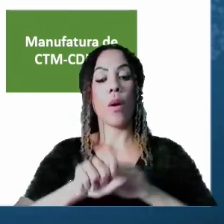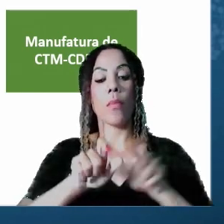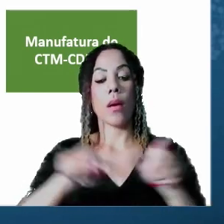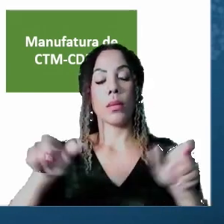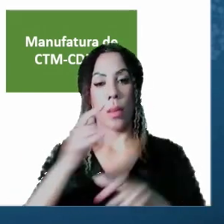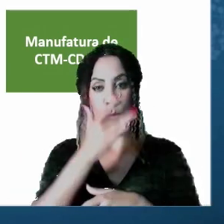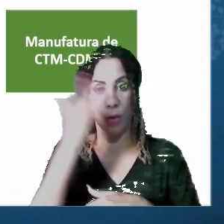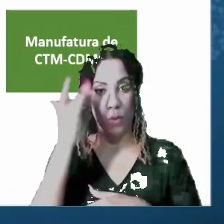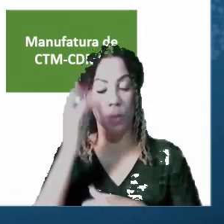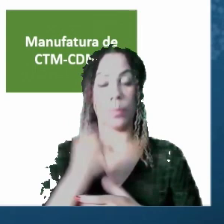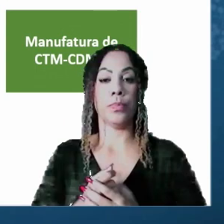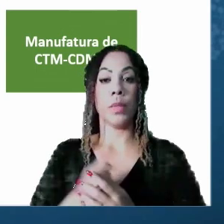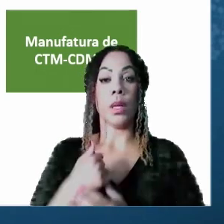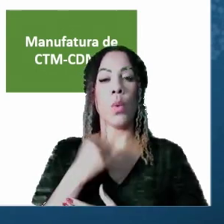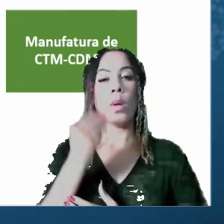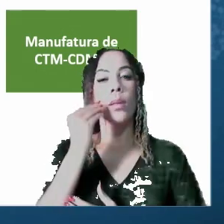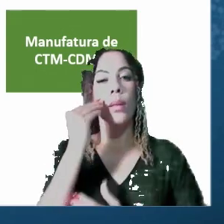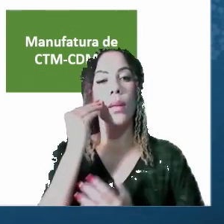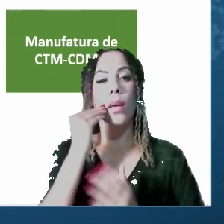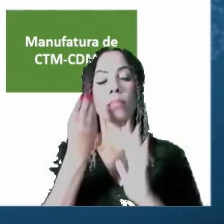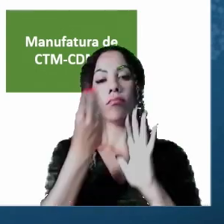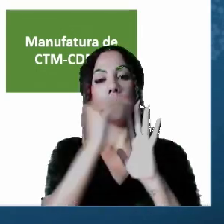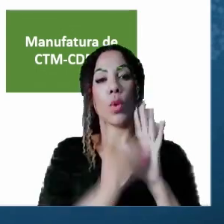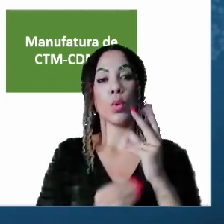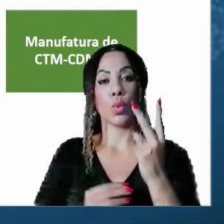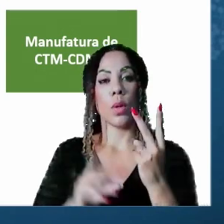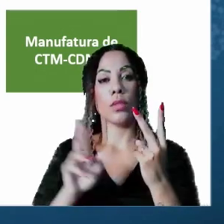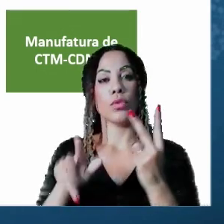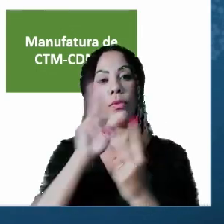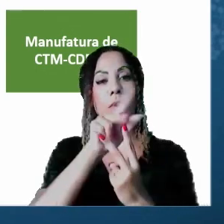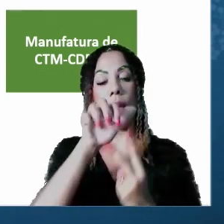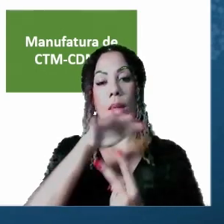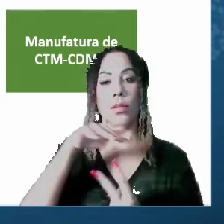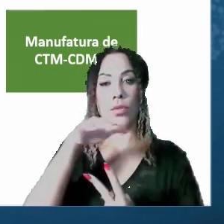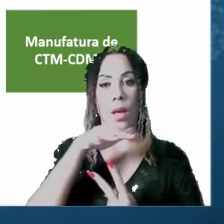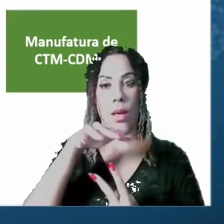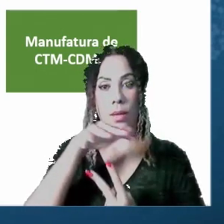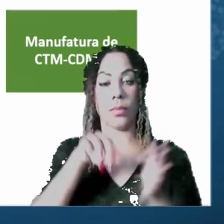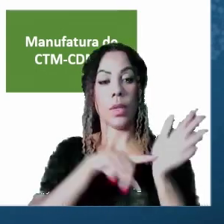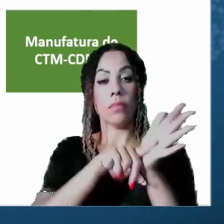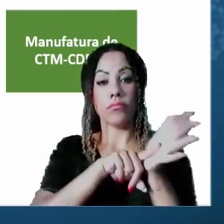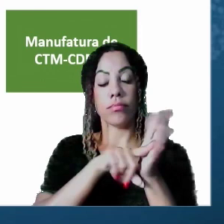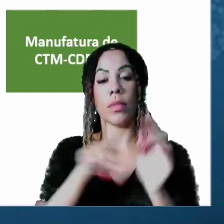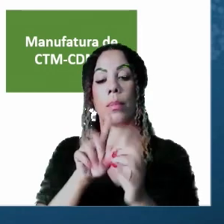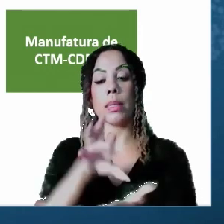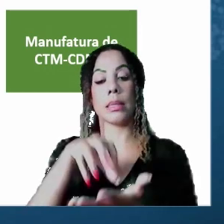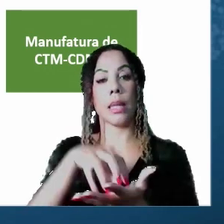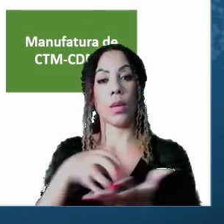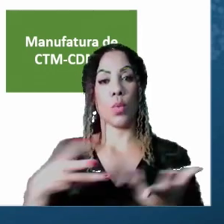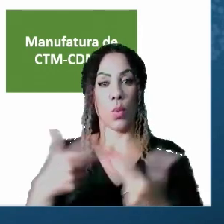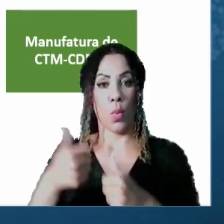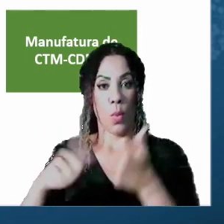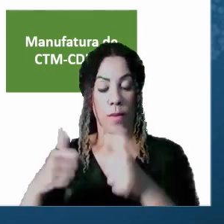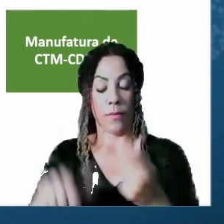Nós vemos, eu tentei alocar em 2 diferentes áreas, investigadores e centros qualificados, e no